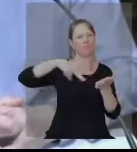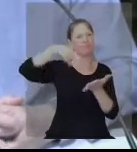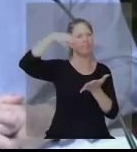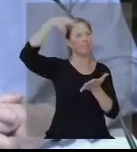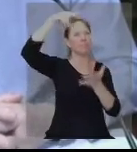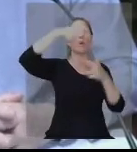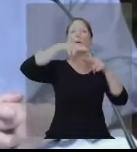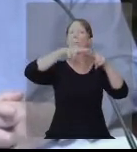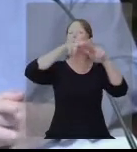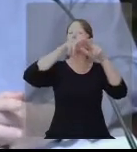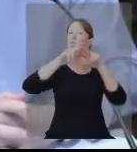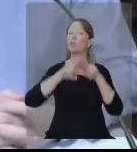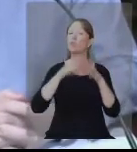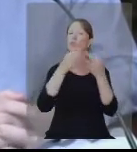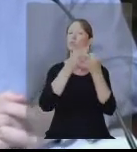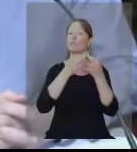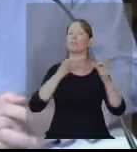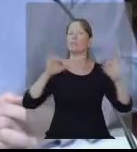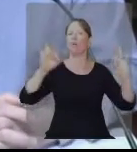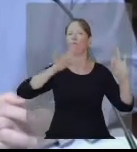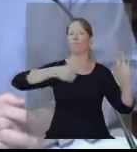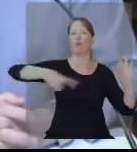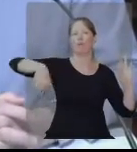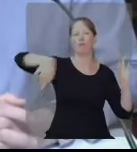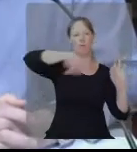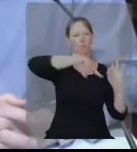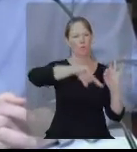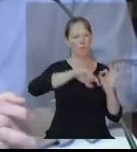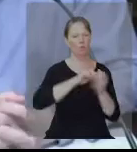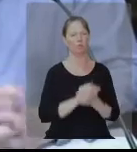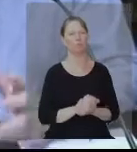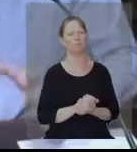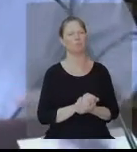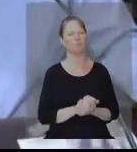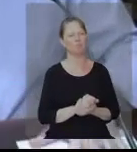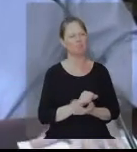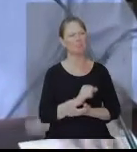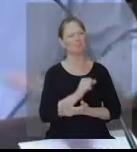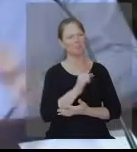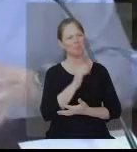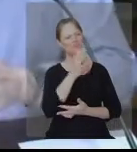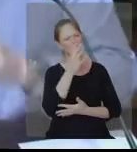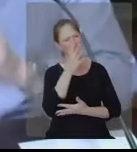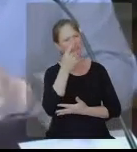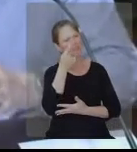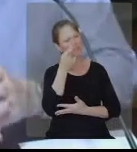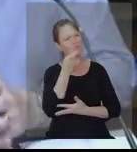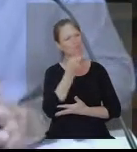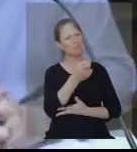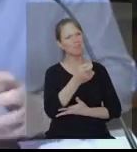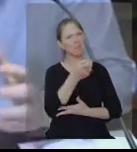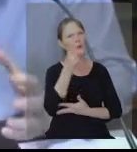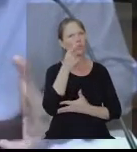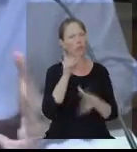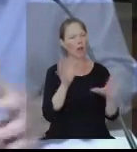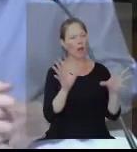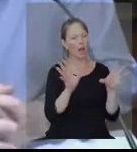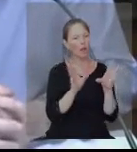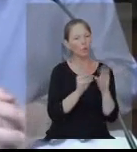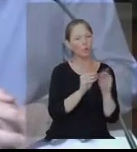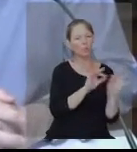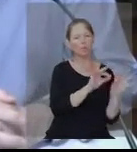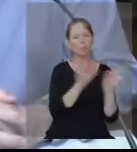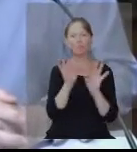é o nosso Salvador. Interessante. O senhor conseguiu sintetizar muito bem todo esse